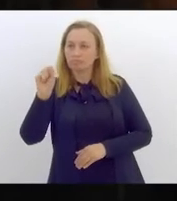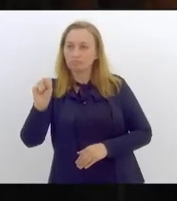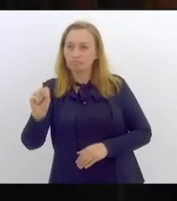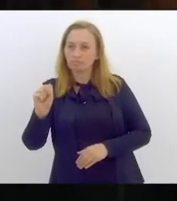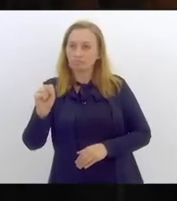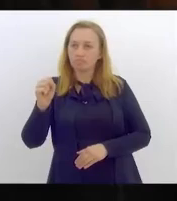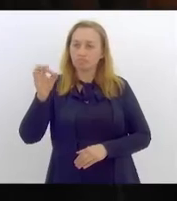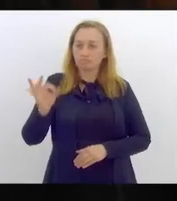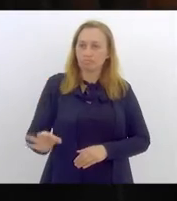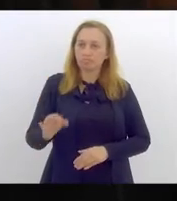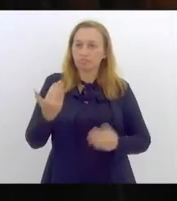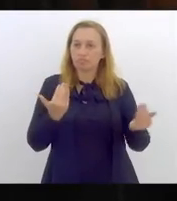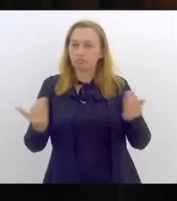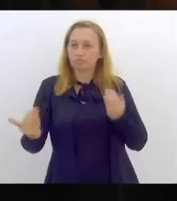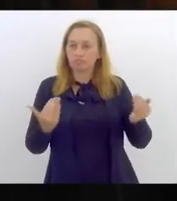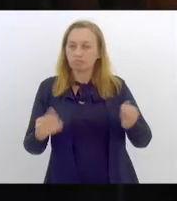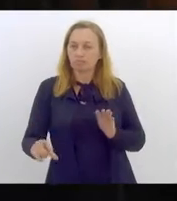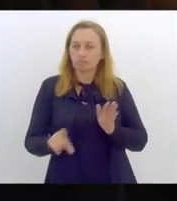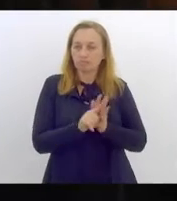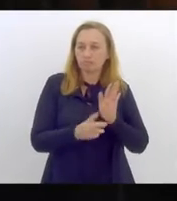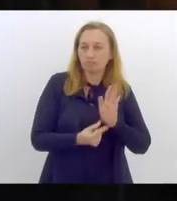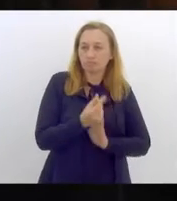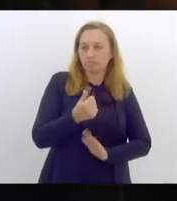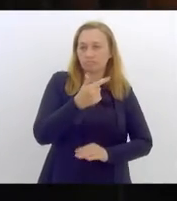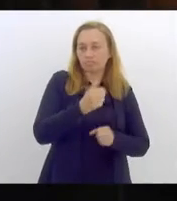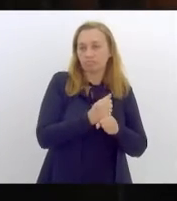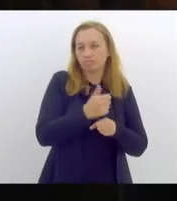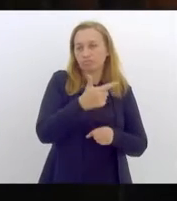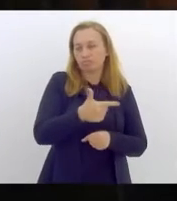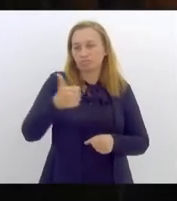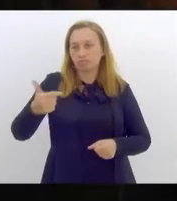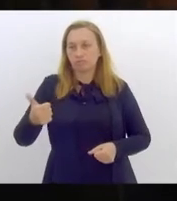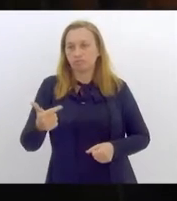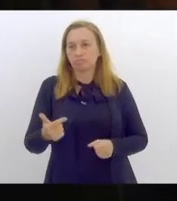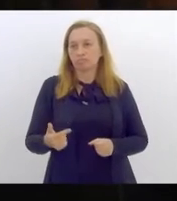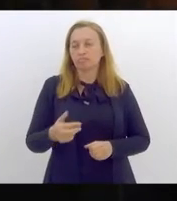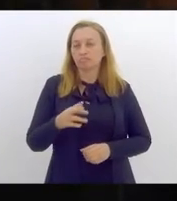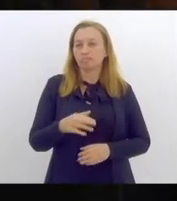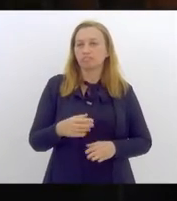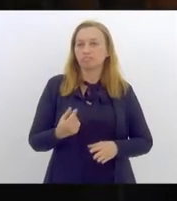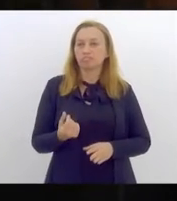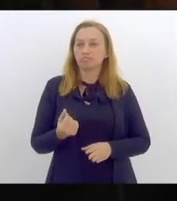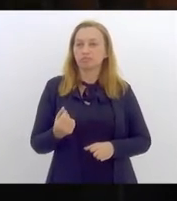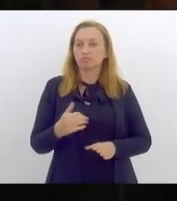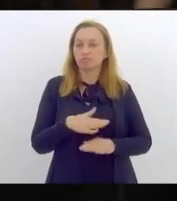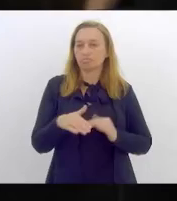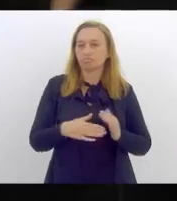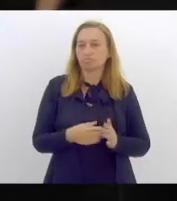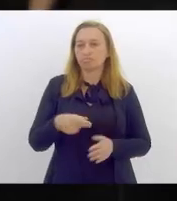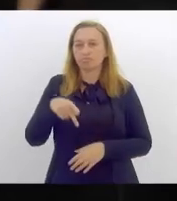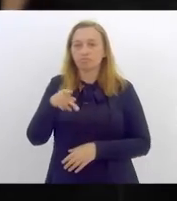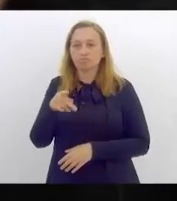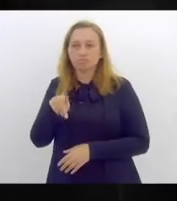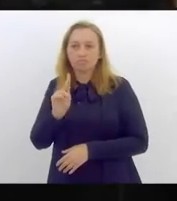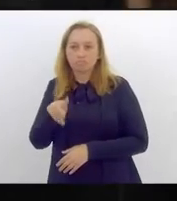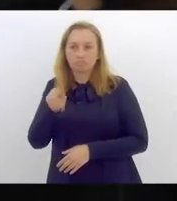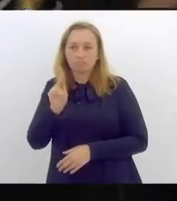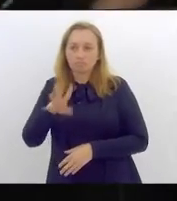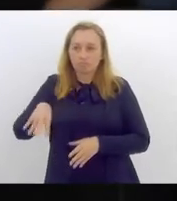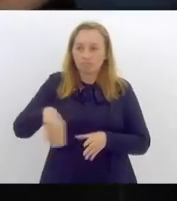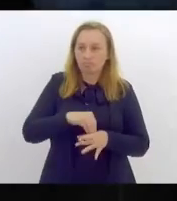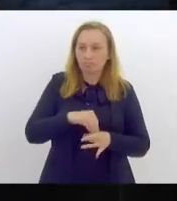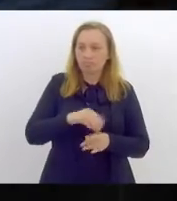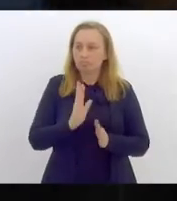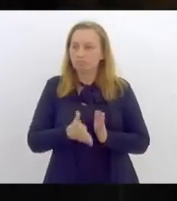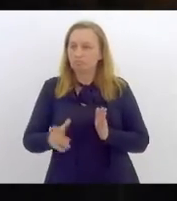4,84% comparado à LOA de 2022. As receitas dos royalties de petróleo terão um incremento na ordem